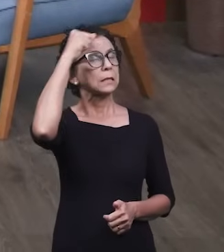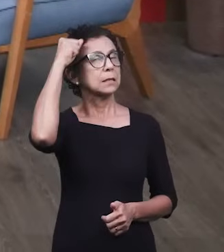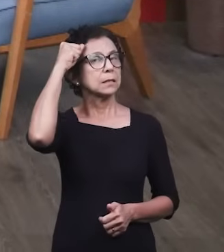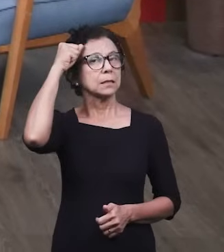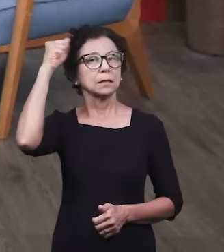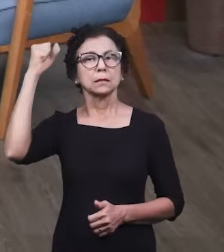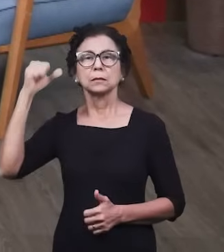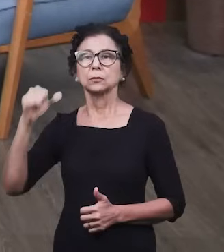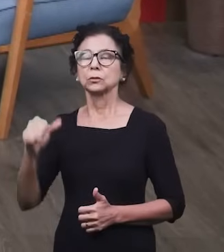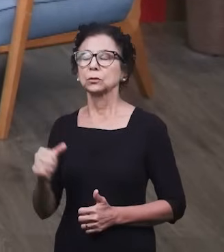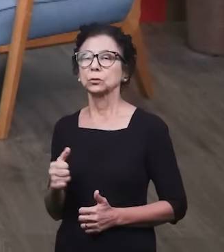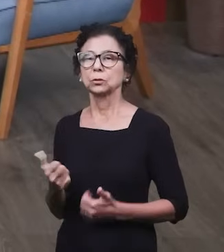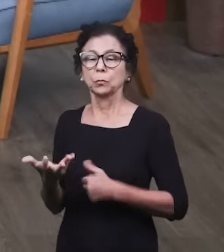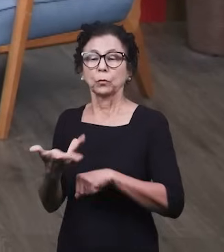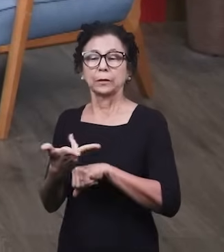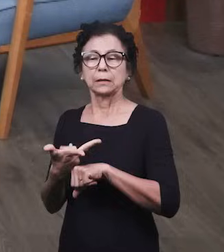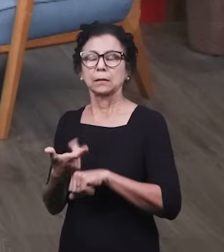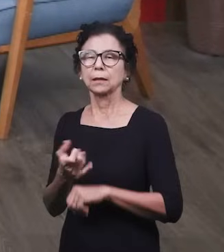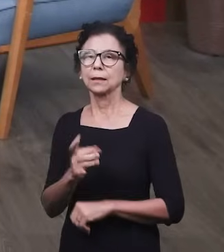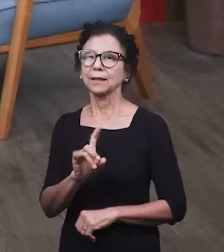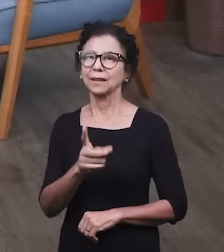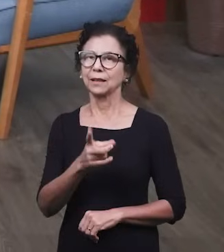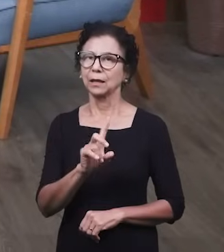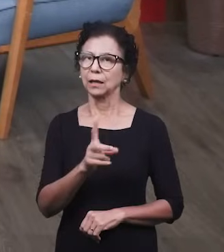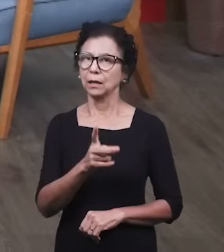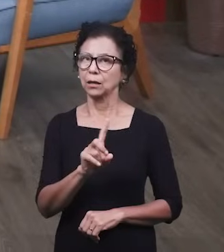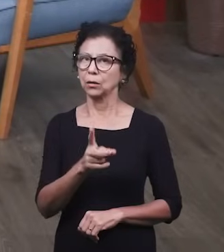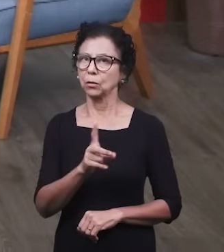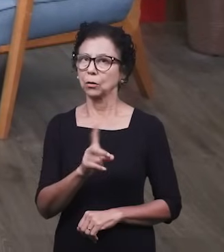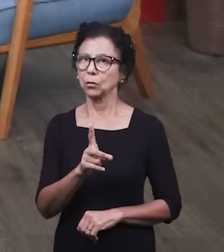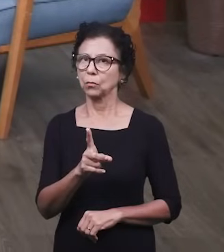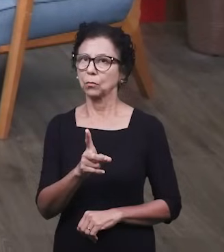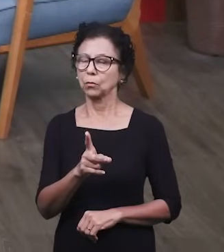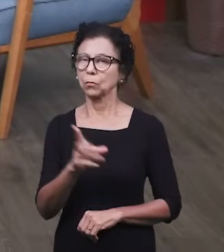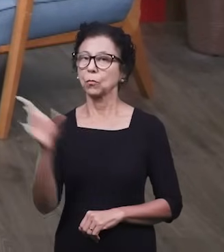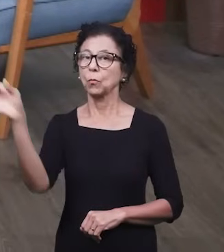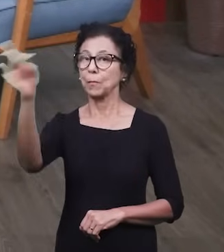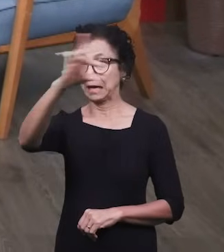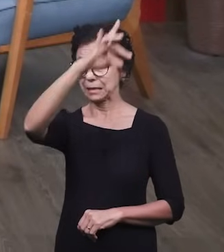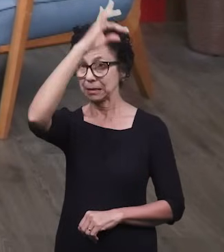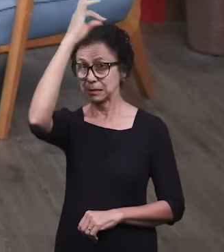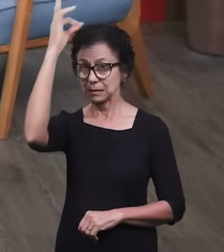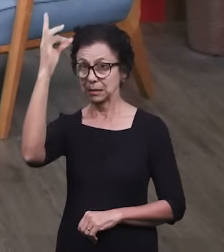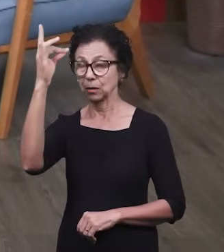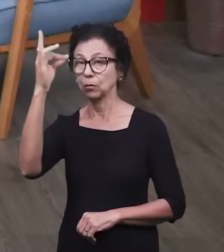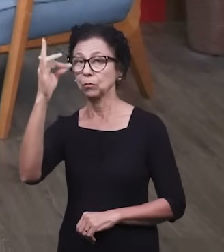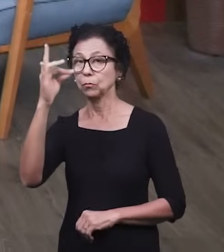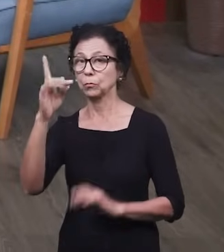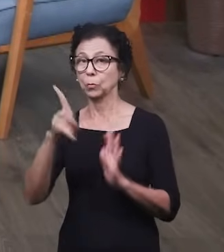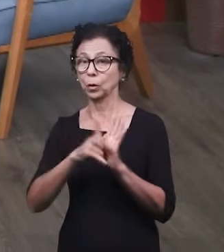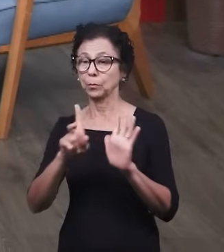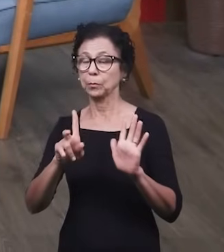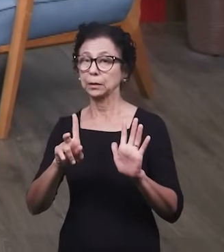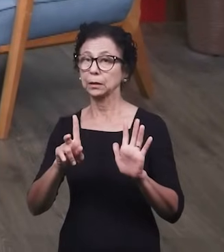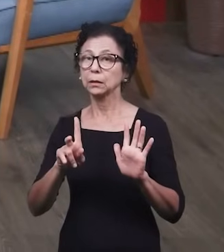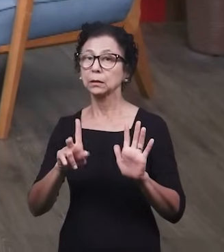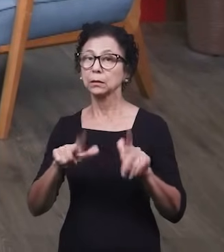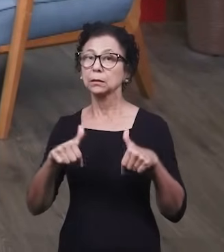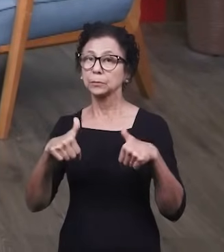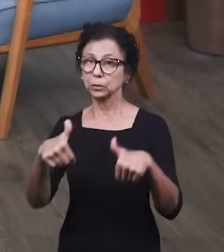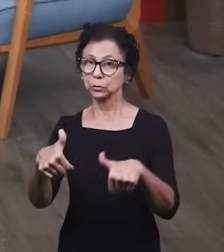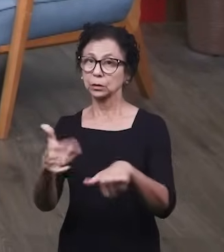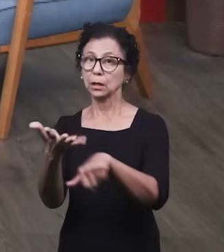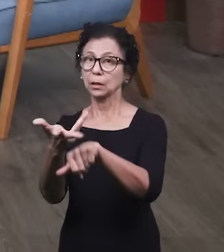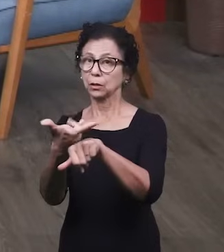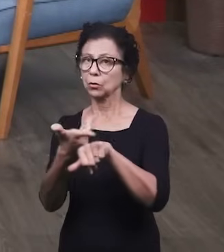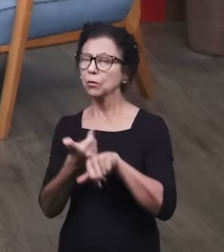Não. Ou é uma ação do Espírito Santo revelando Jesus, ou não há uma verdadeira conversão. O próprio Paulo é